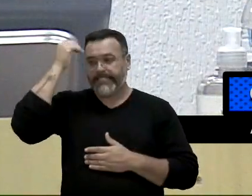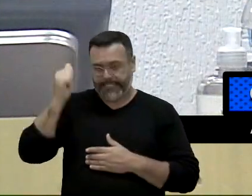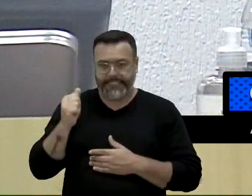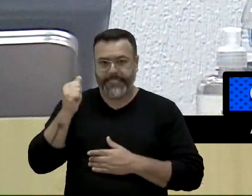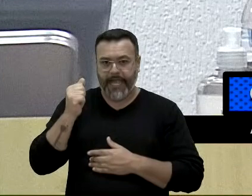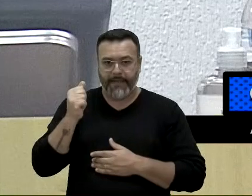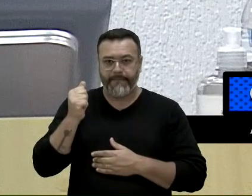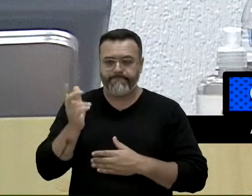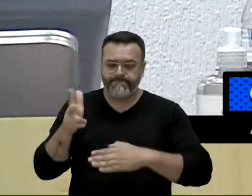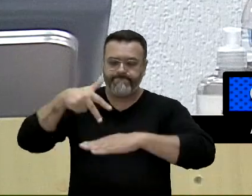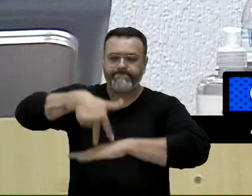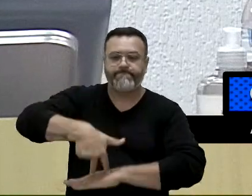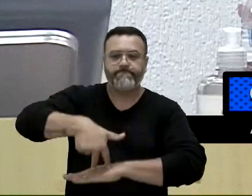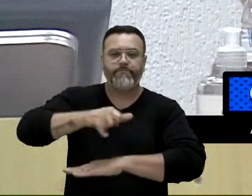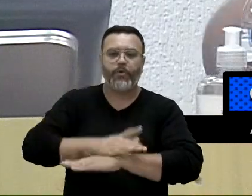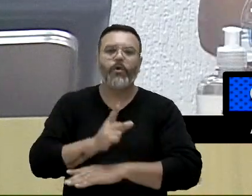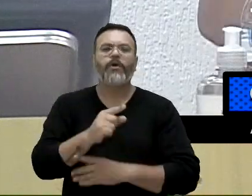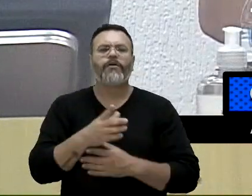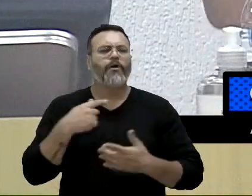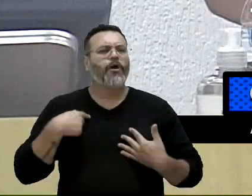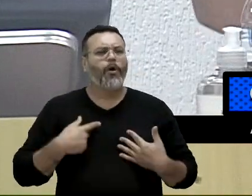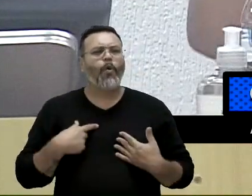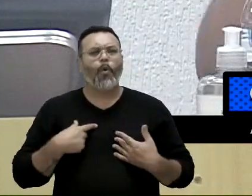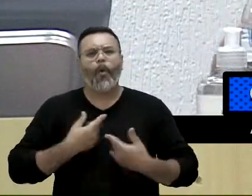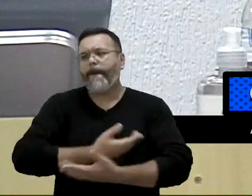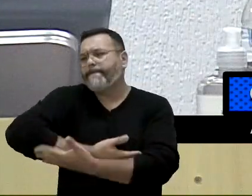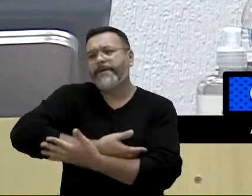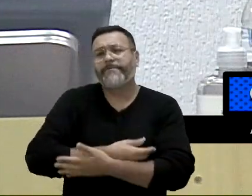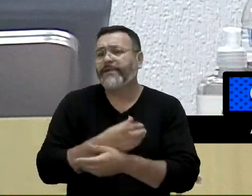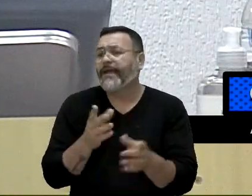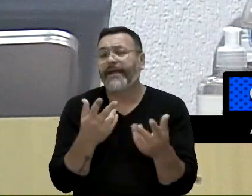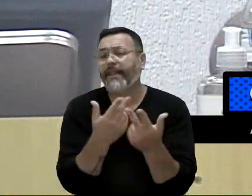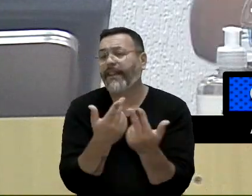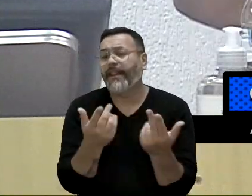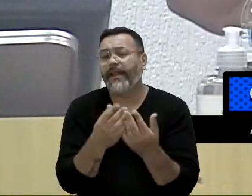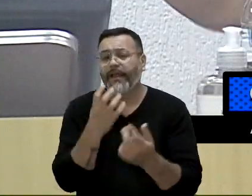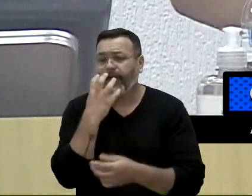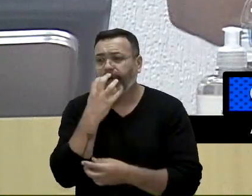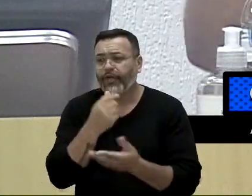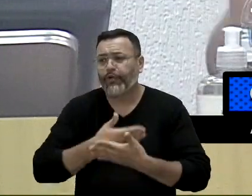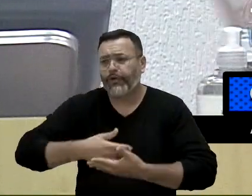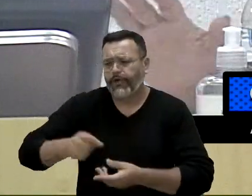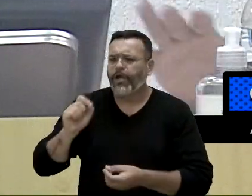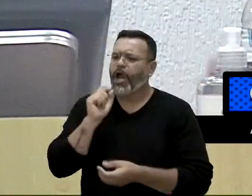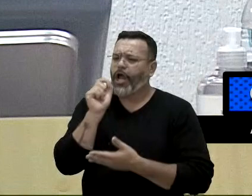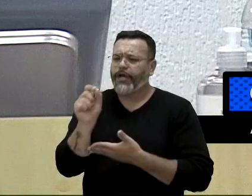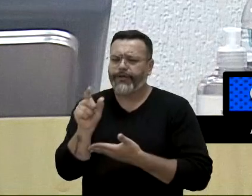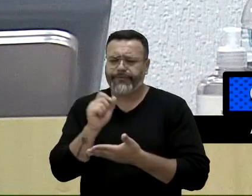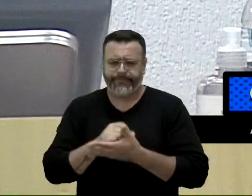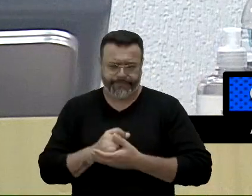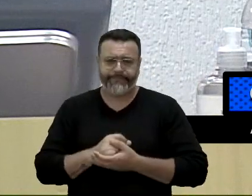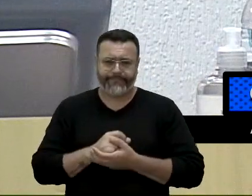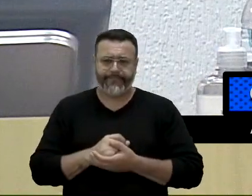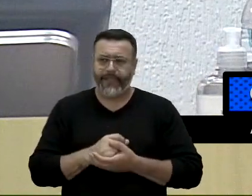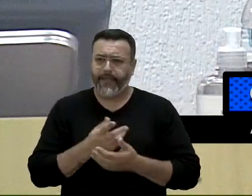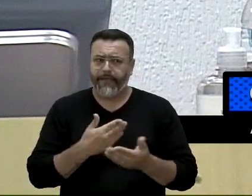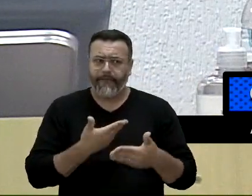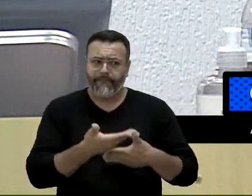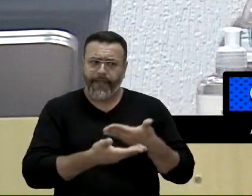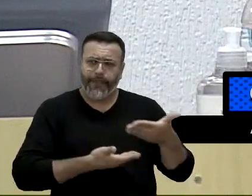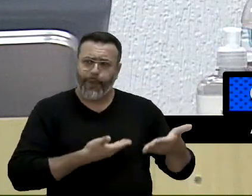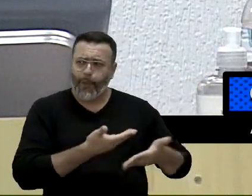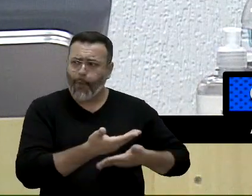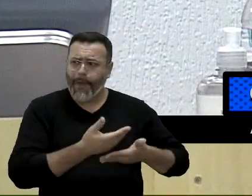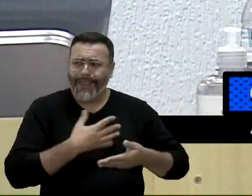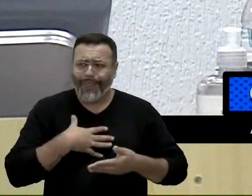bebê, ela é igual cachorrinho em casa. Vamos pentear cabelo? Penteou, ganha um petisco. Vamos escovar o dente? Ganha um petisco. Só assim que eu consigo terminar de arrumar ela em tempo